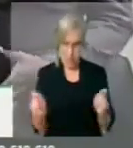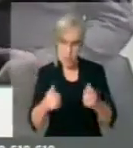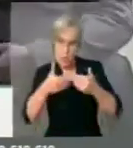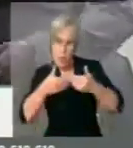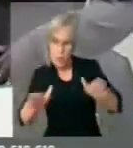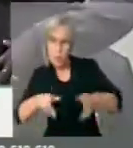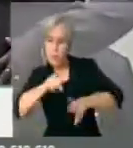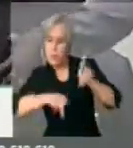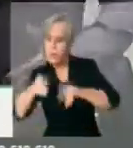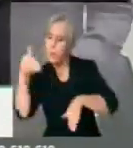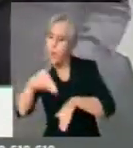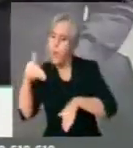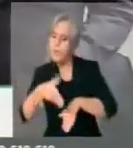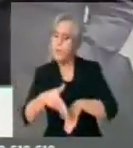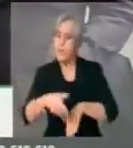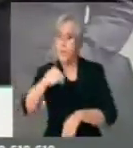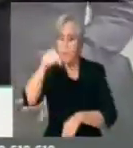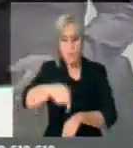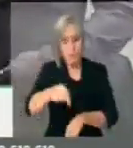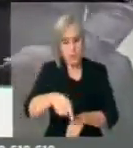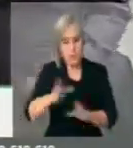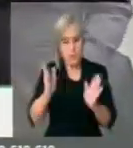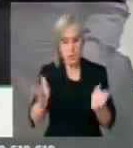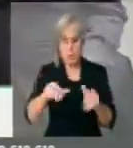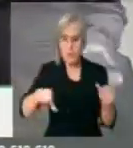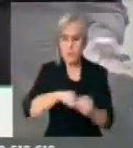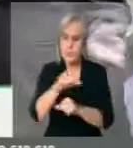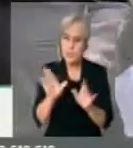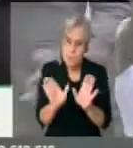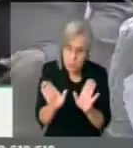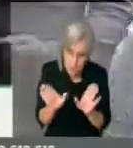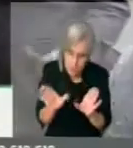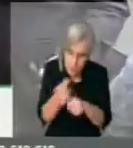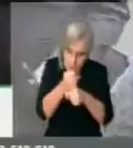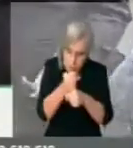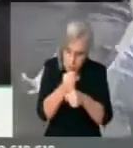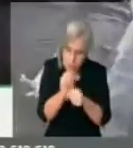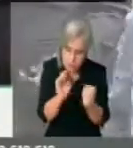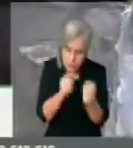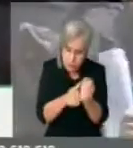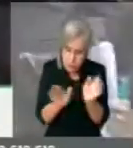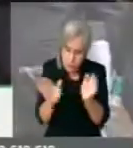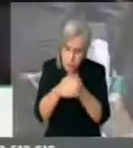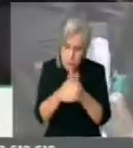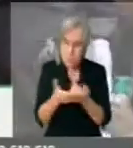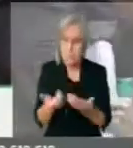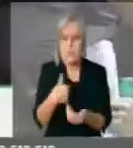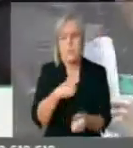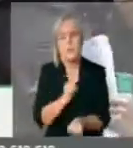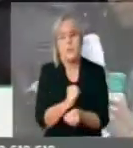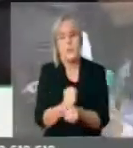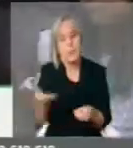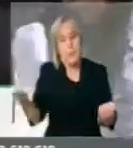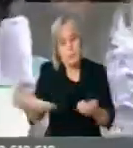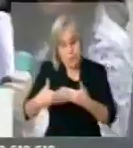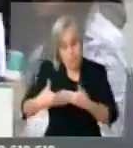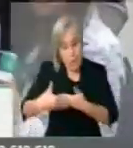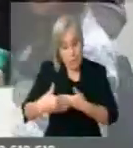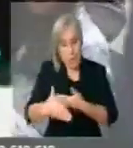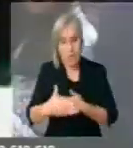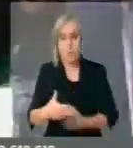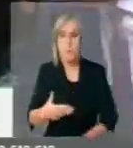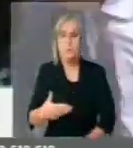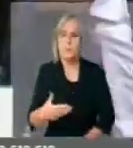povo, porque aqui virou uma gaiola, só entra quem eles queriam, e eu espero que agora, no